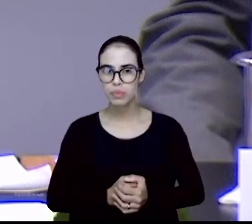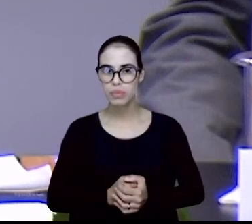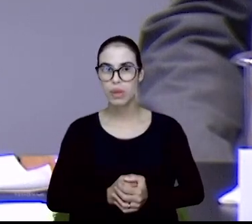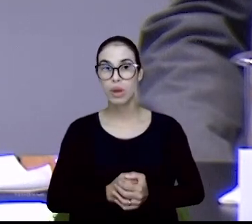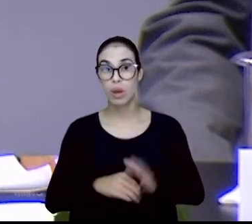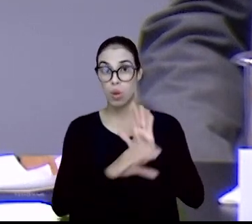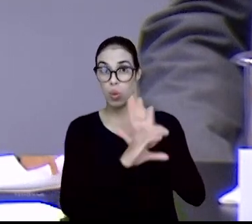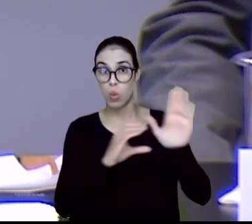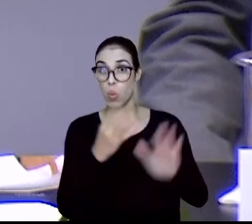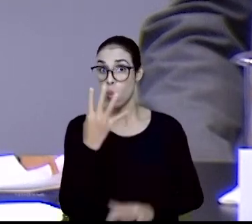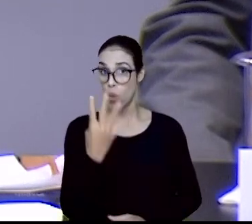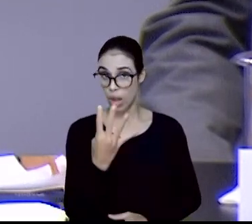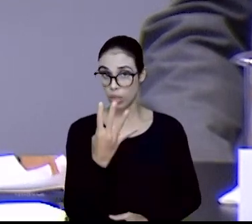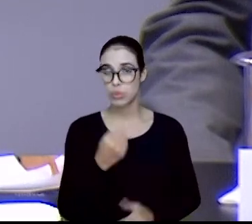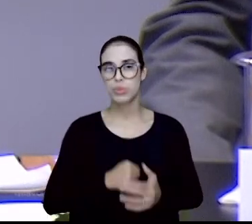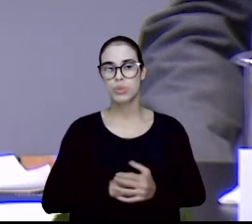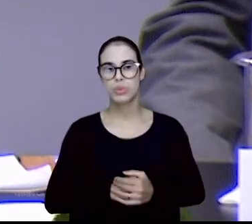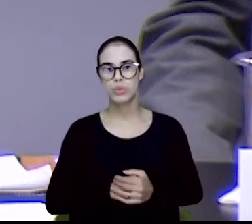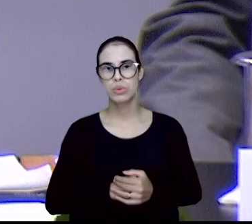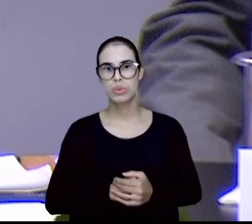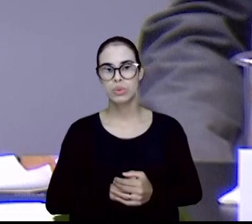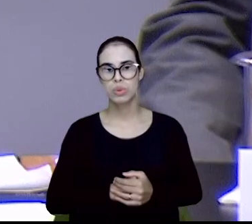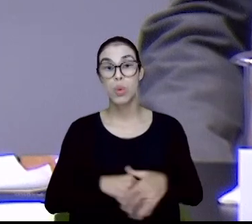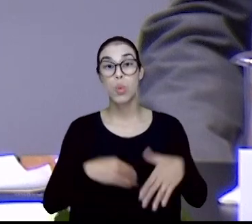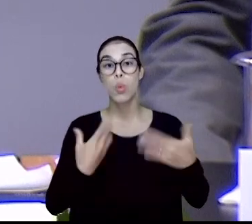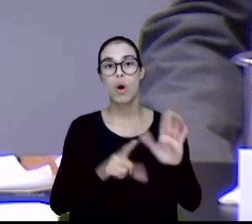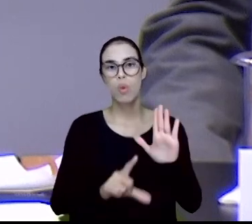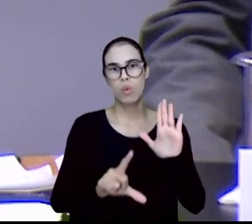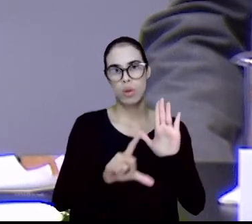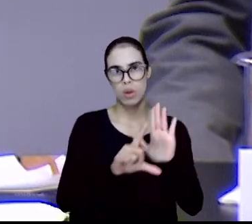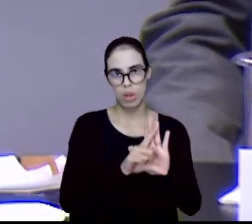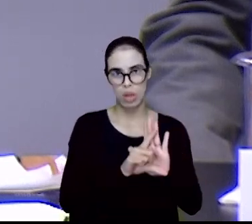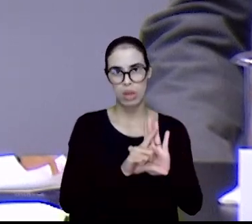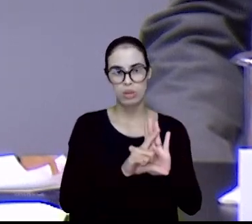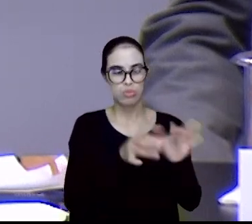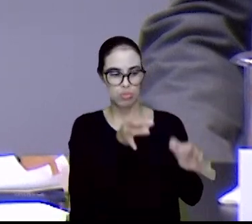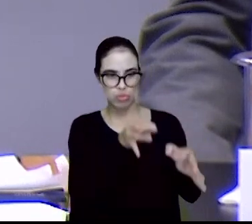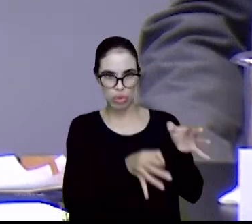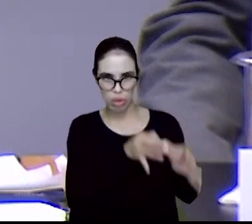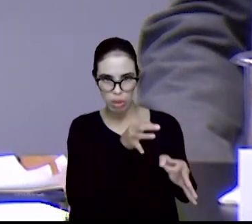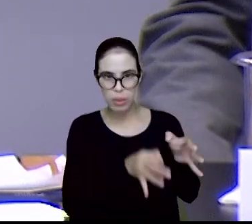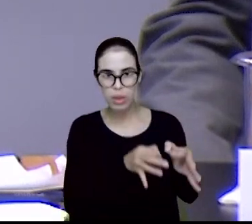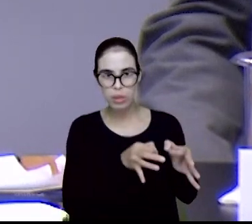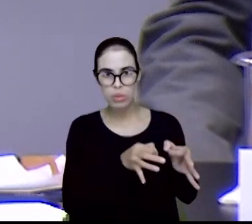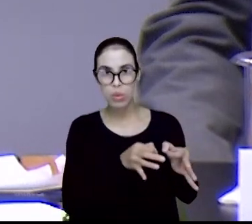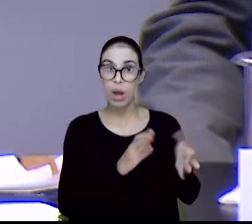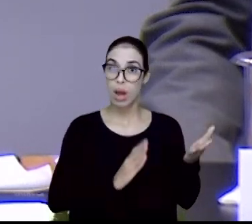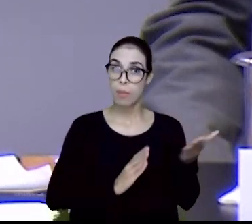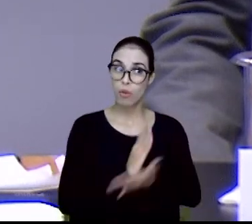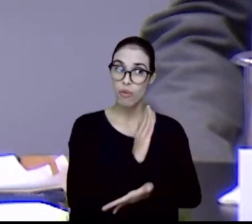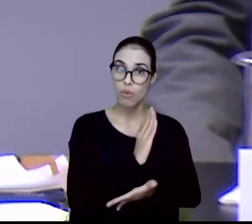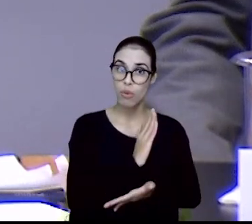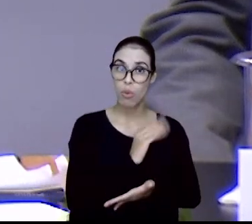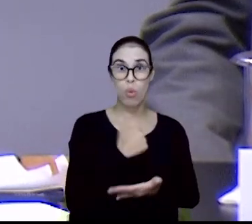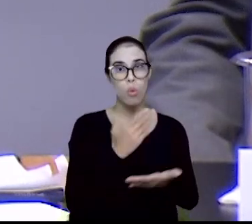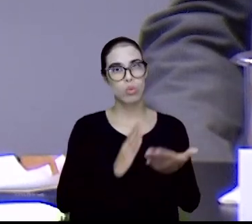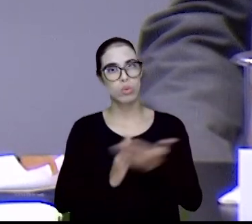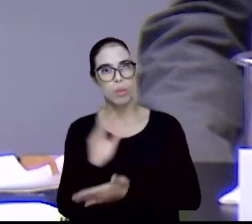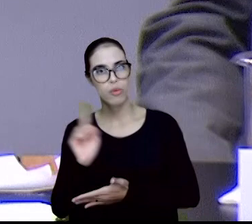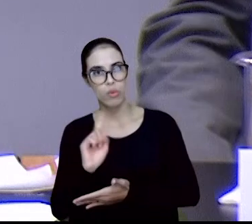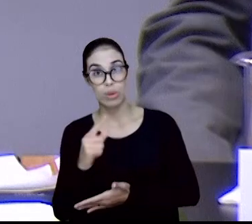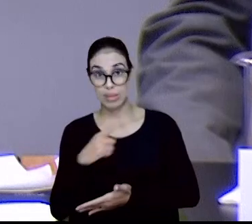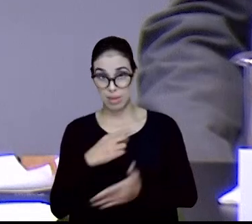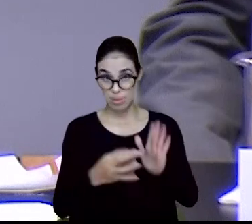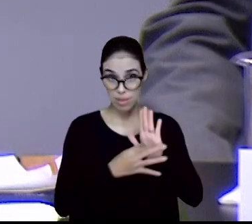4, dispositivo. Pedido julgado procedente, pedido julgado improcedente. Se tiver tese, coloca